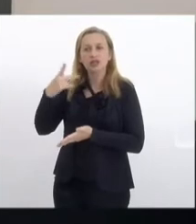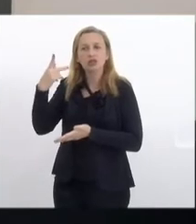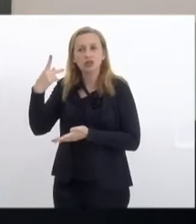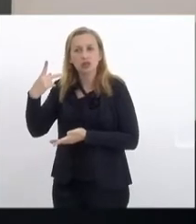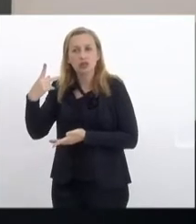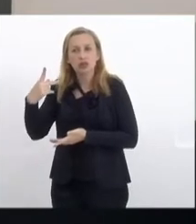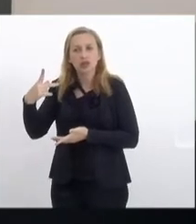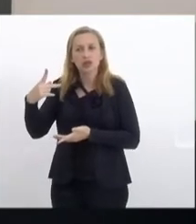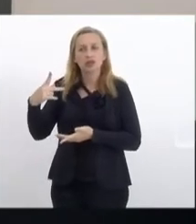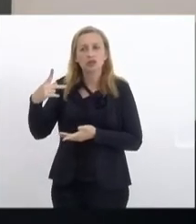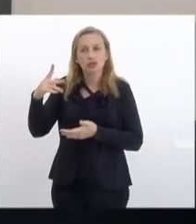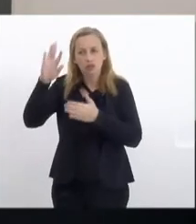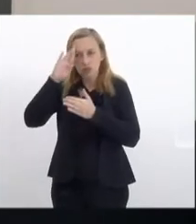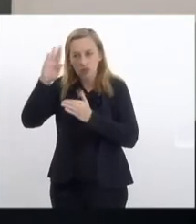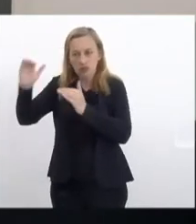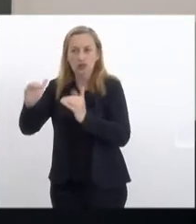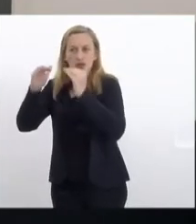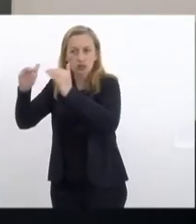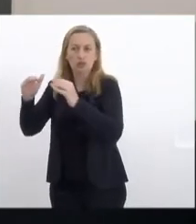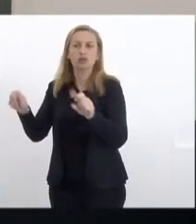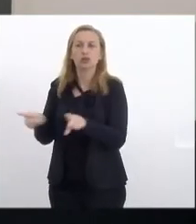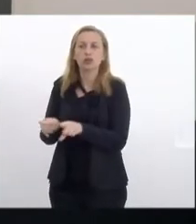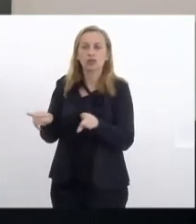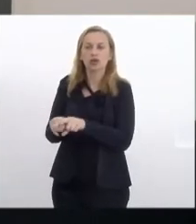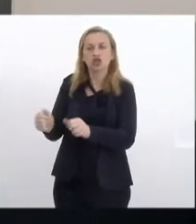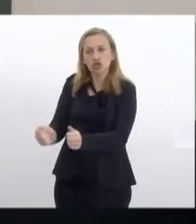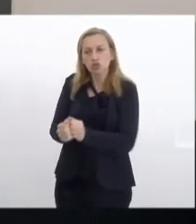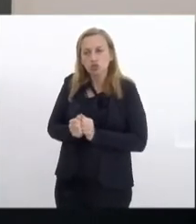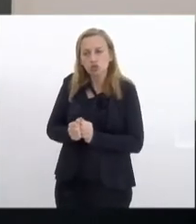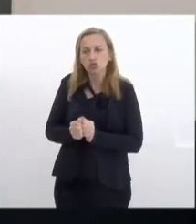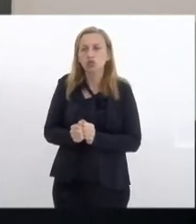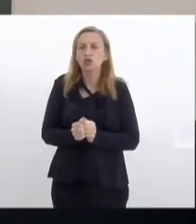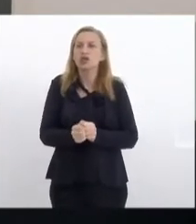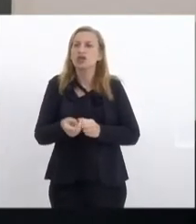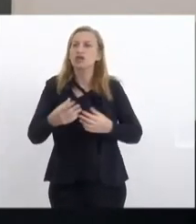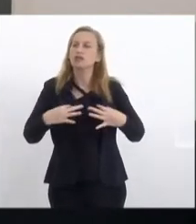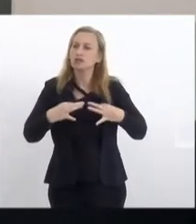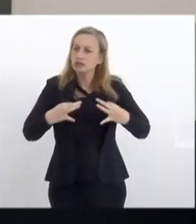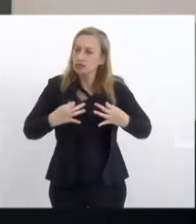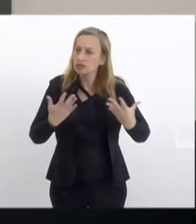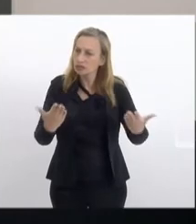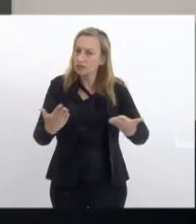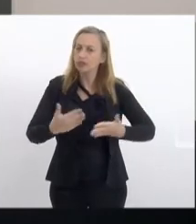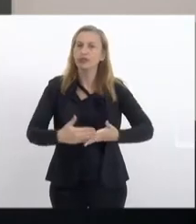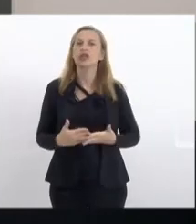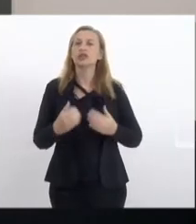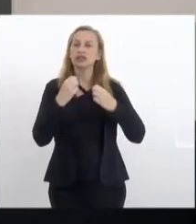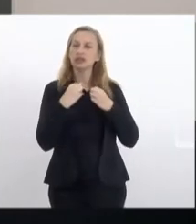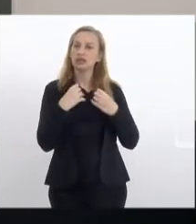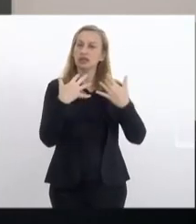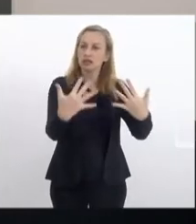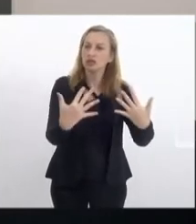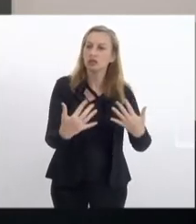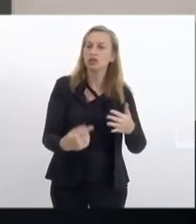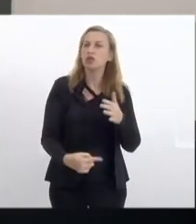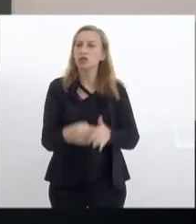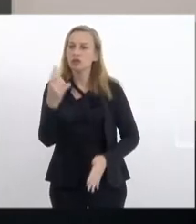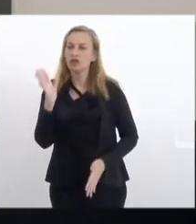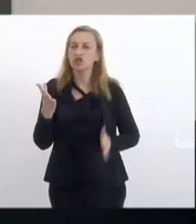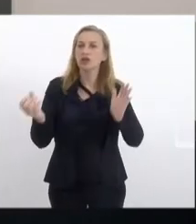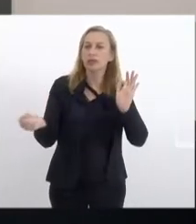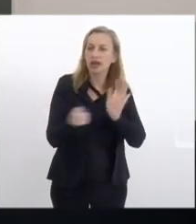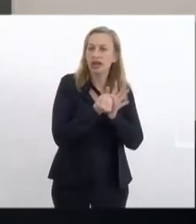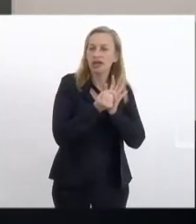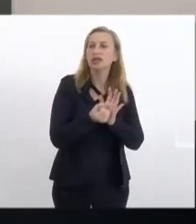Excelência, se prontificou em colocar sempre a sua presença nessas audiências, uma vez ela sendo